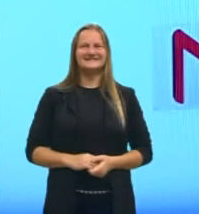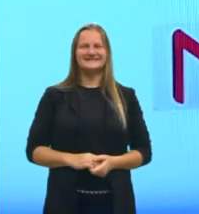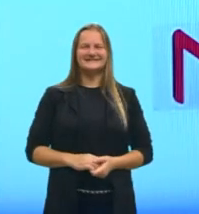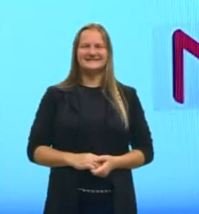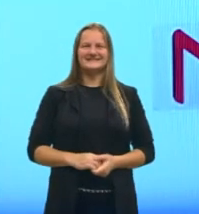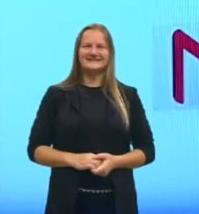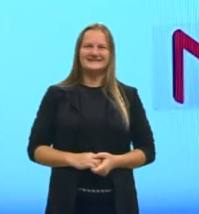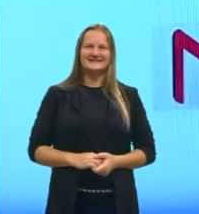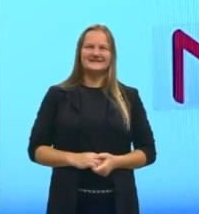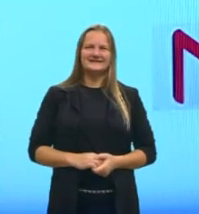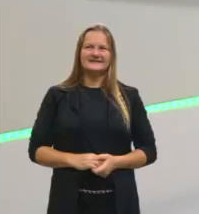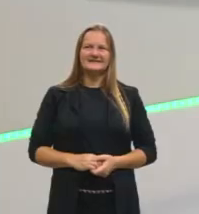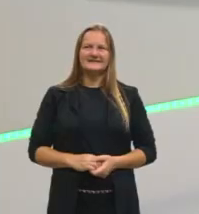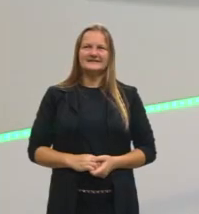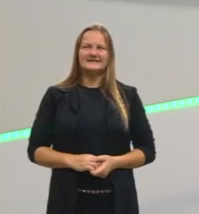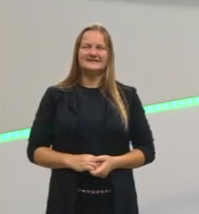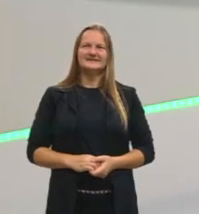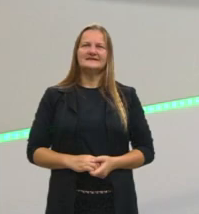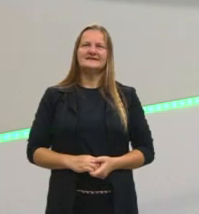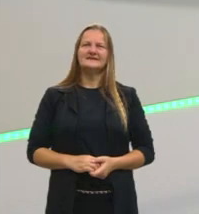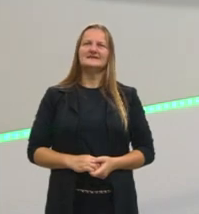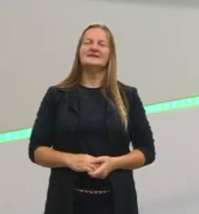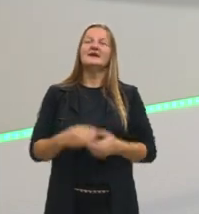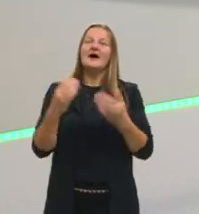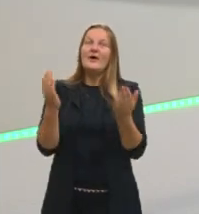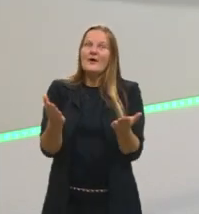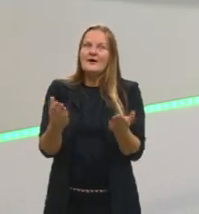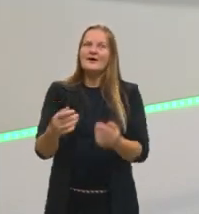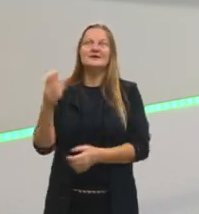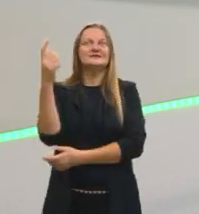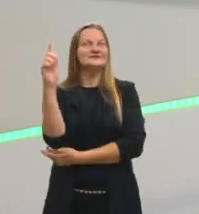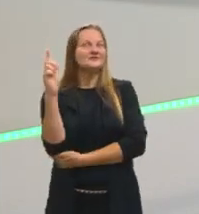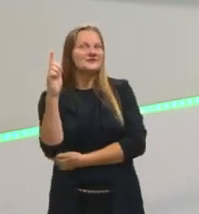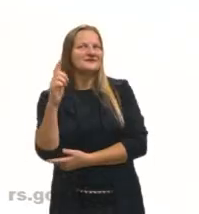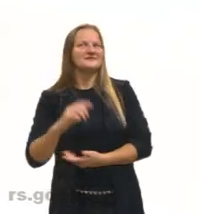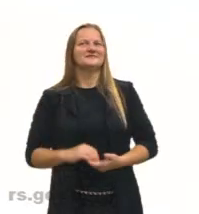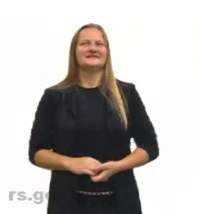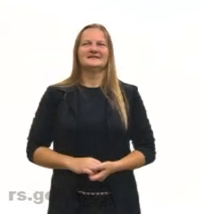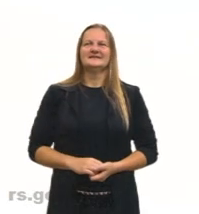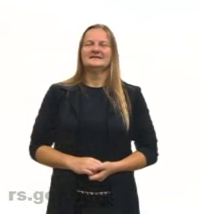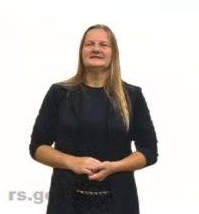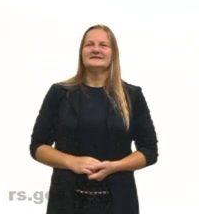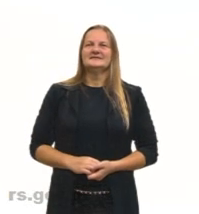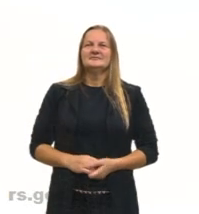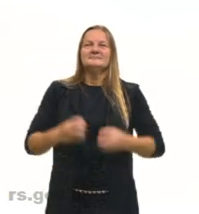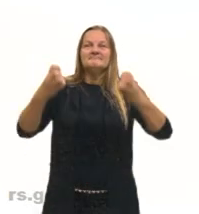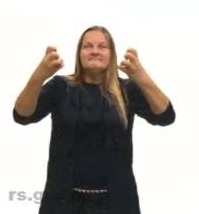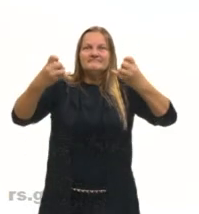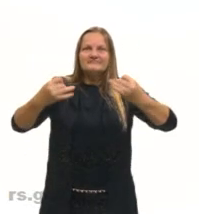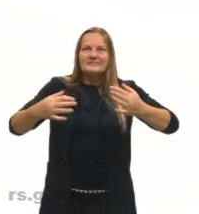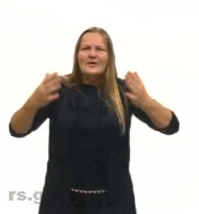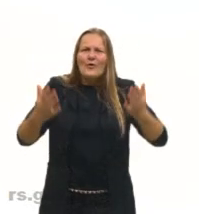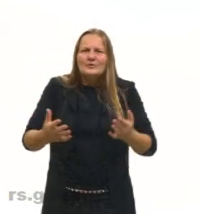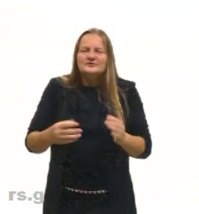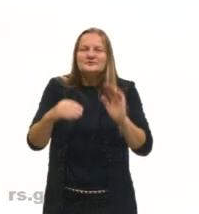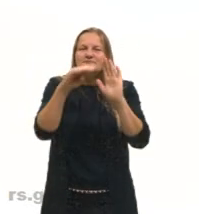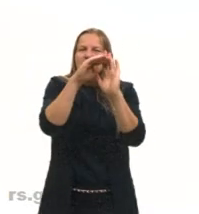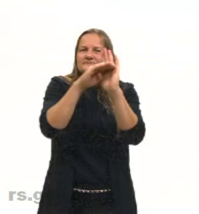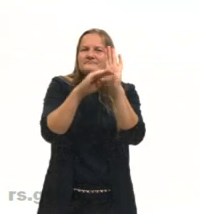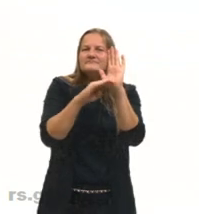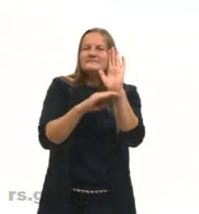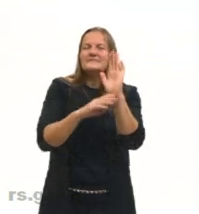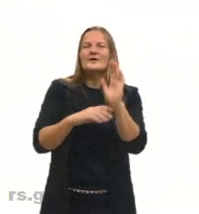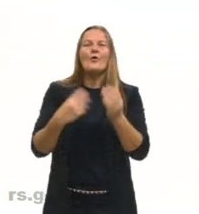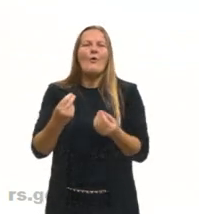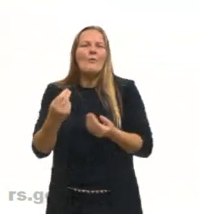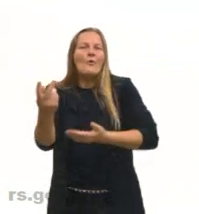do nosso covertà meninos e meninas Então vamos lá como eu falei para vocês hoje nós vamos ver os princípios da